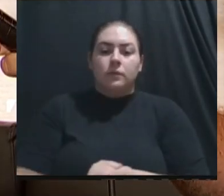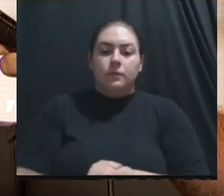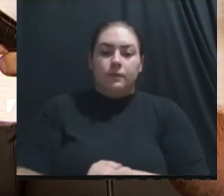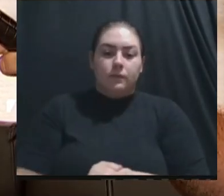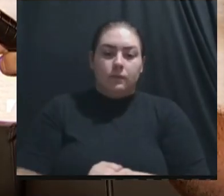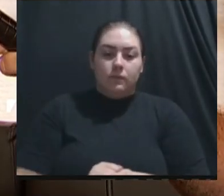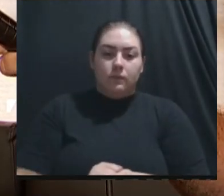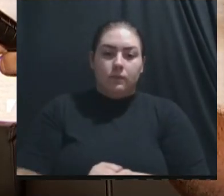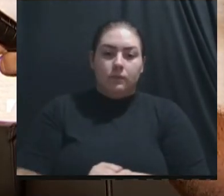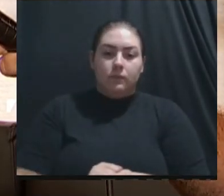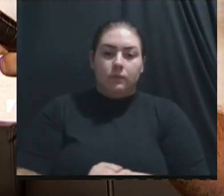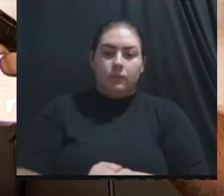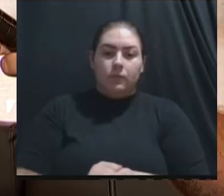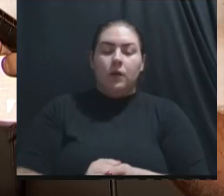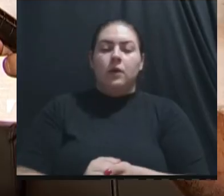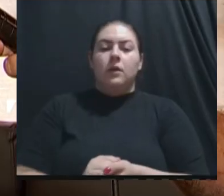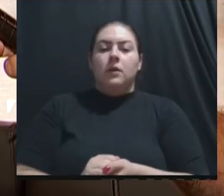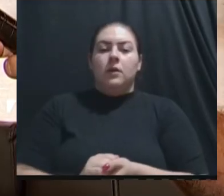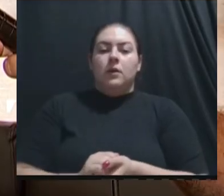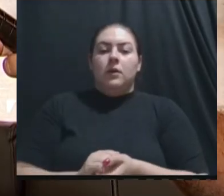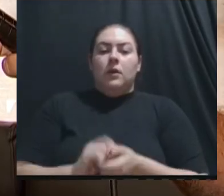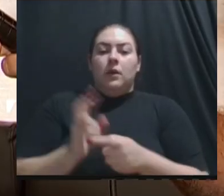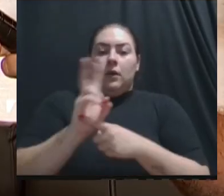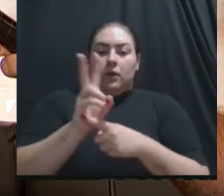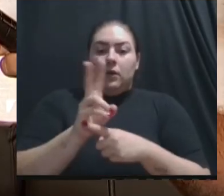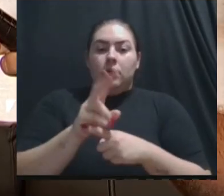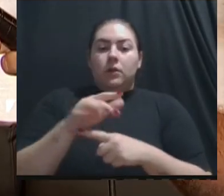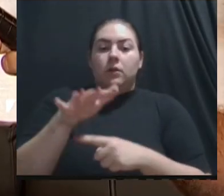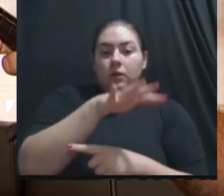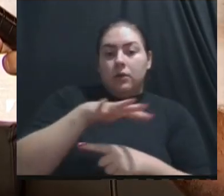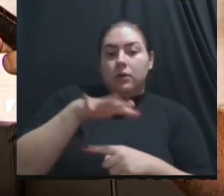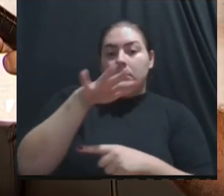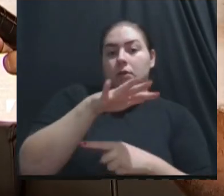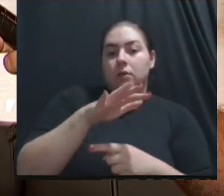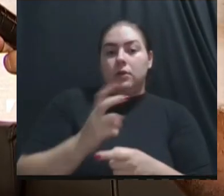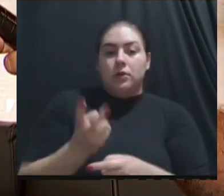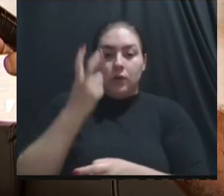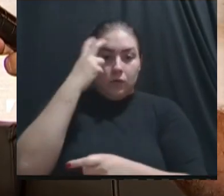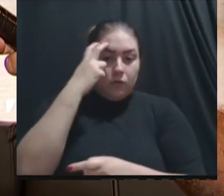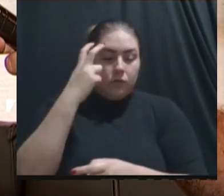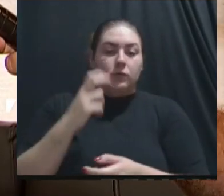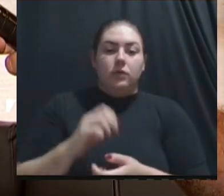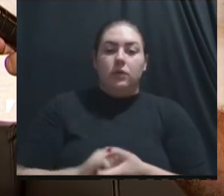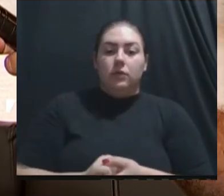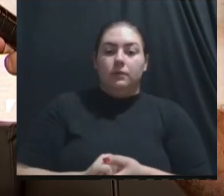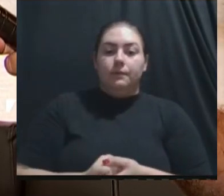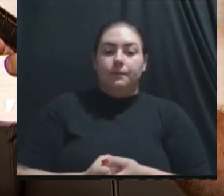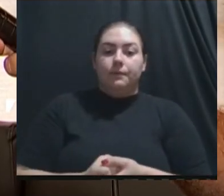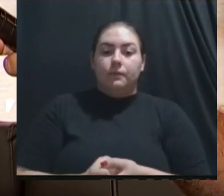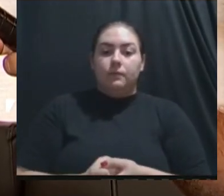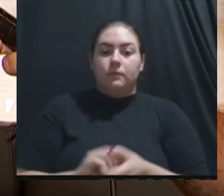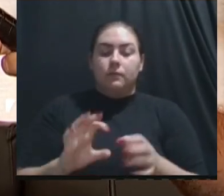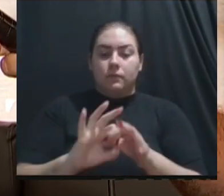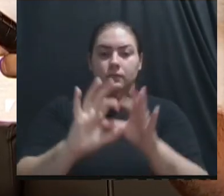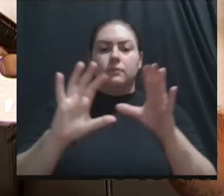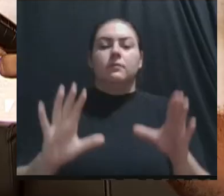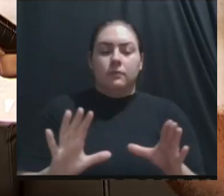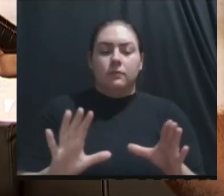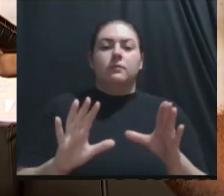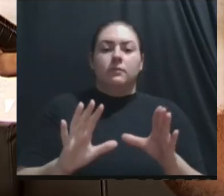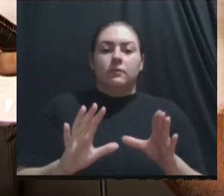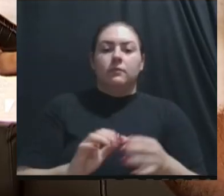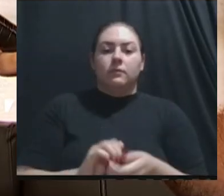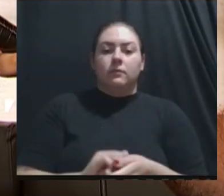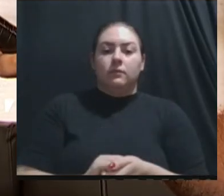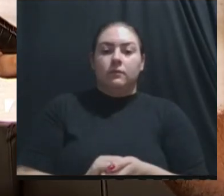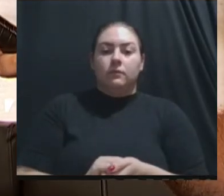patrimônio, de zona de patrimônio cultural e um zoneamento que permite uma verticalização, porque hoje no centro tinha um limitador